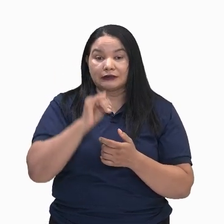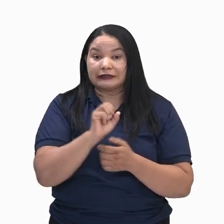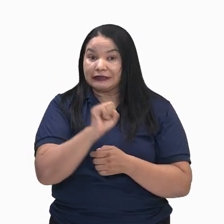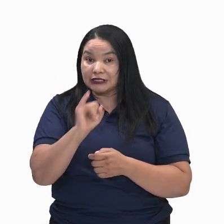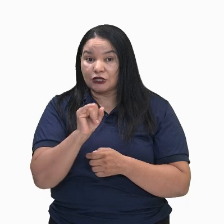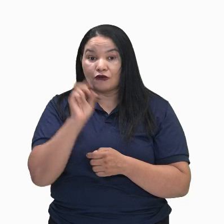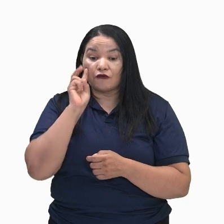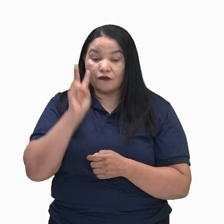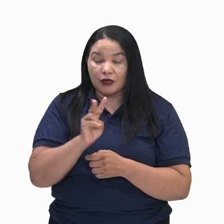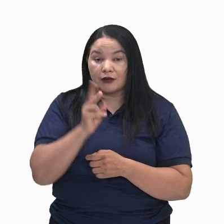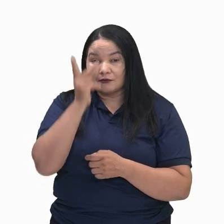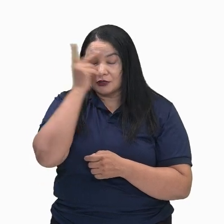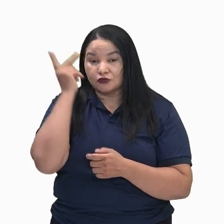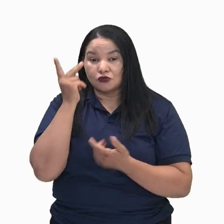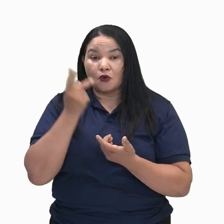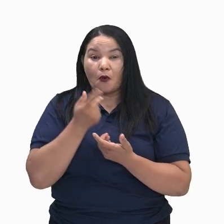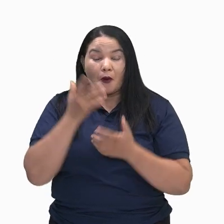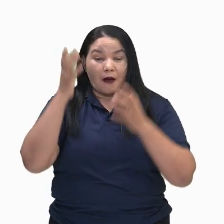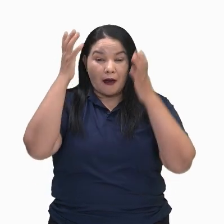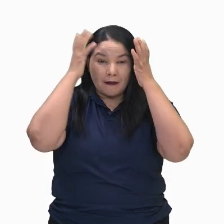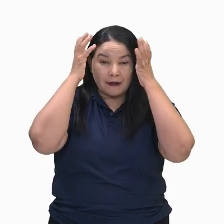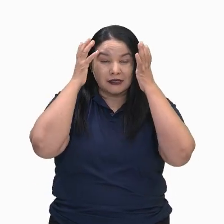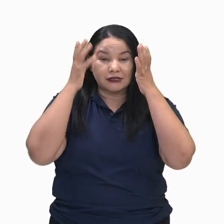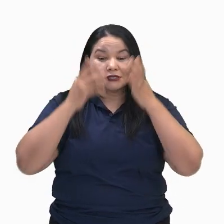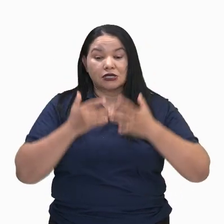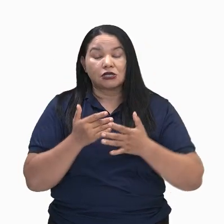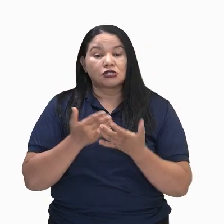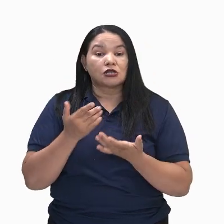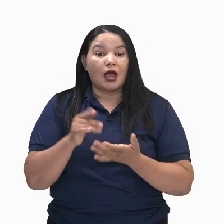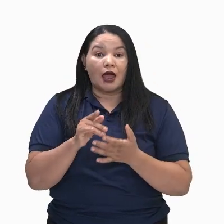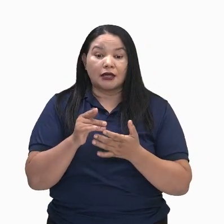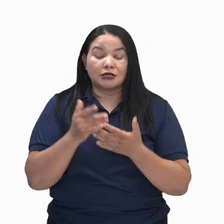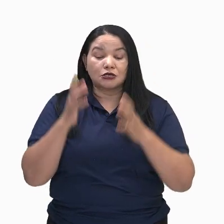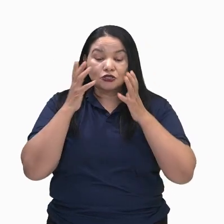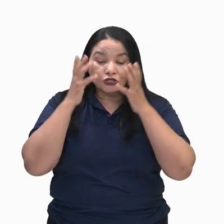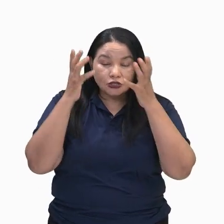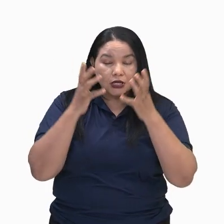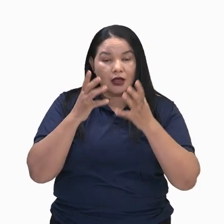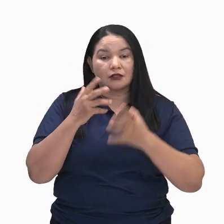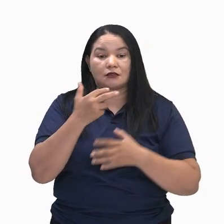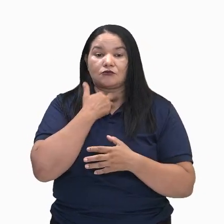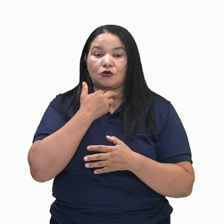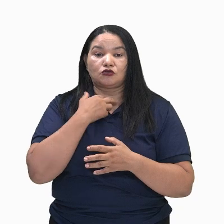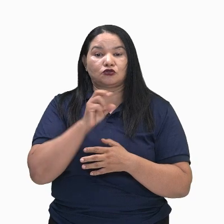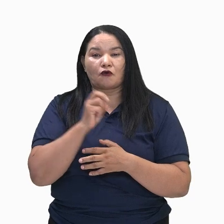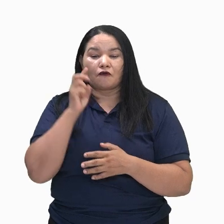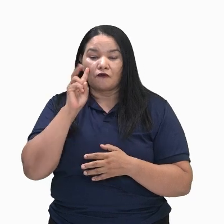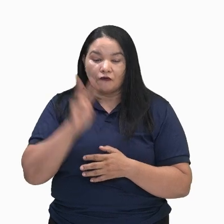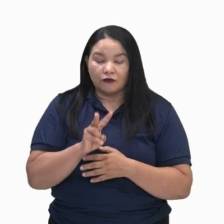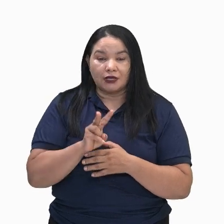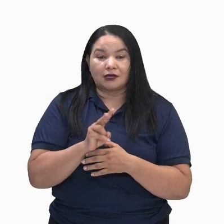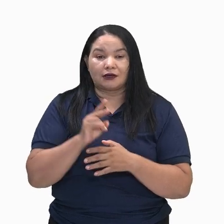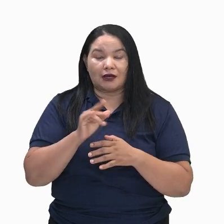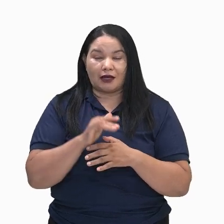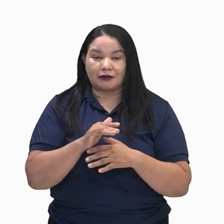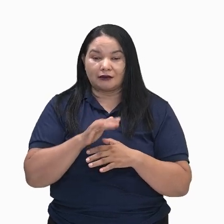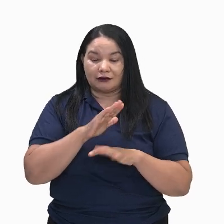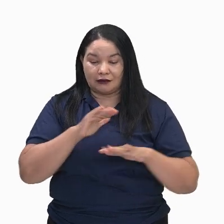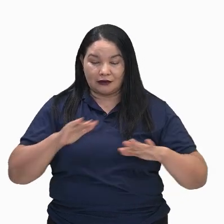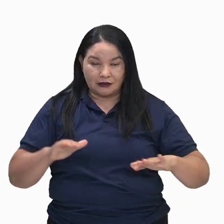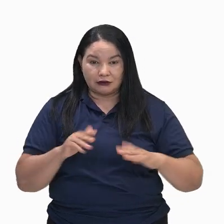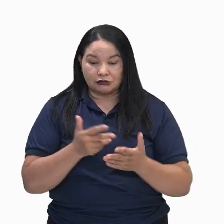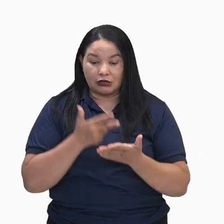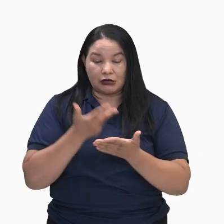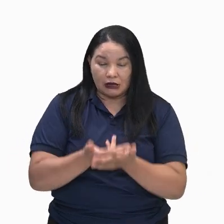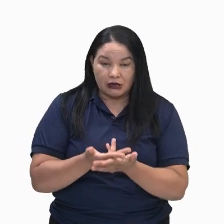você suspeitar de uma lesão grave na cabeça e não pegue uma criança caída com qualquer sinal de ferimento na cabeça. Lembrem-se que nós